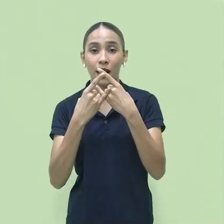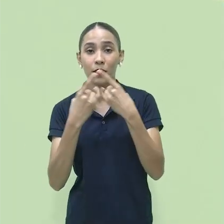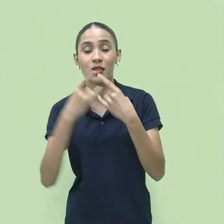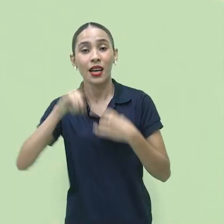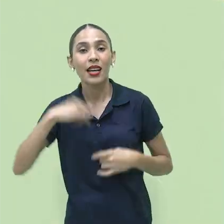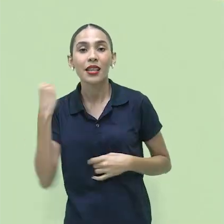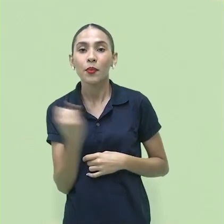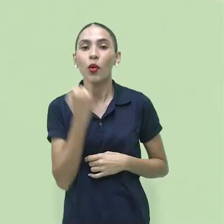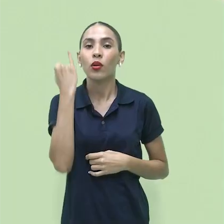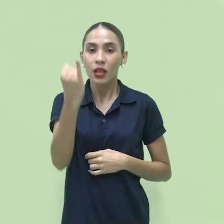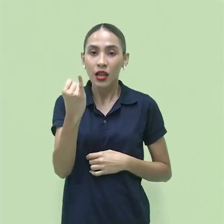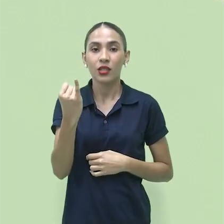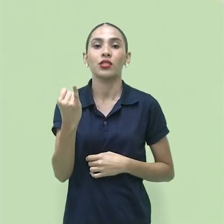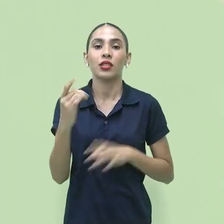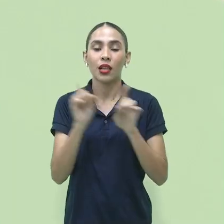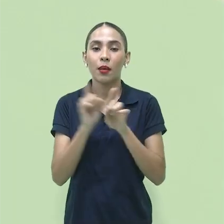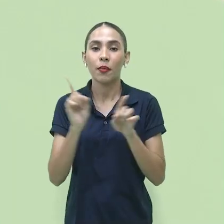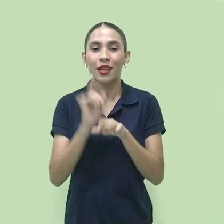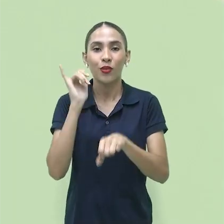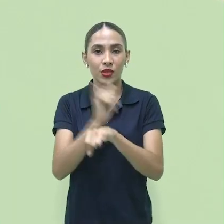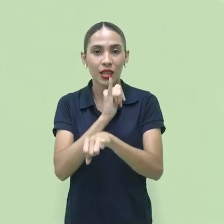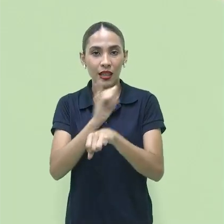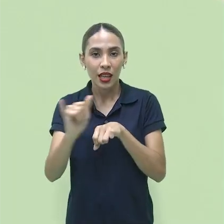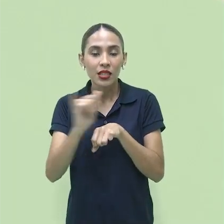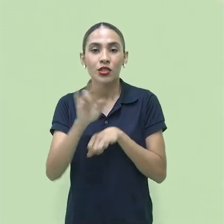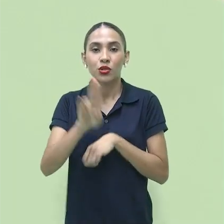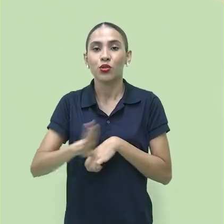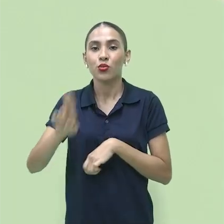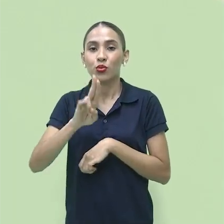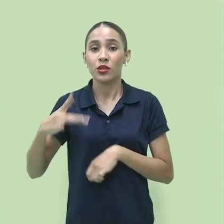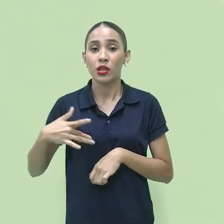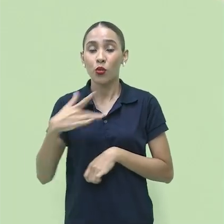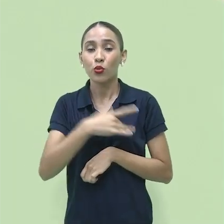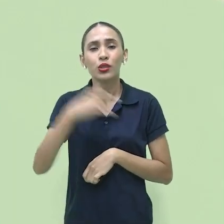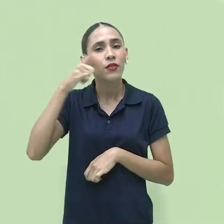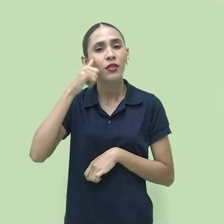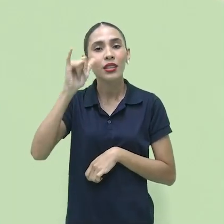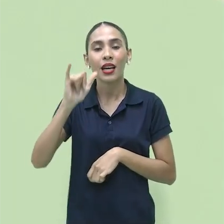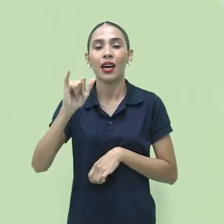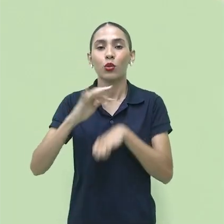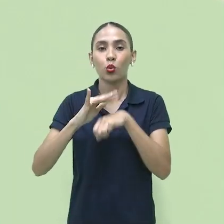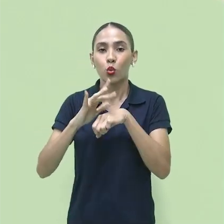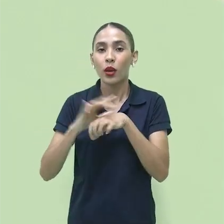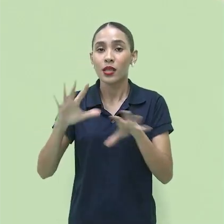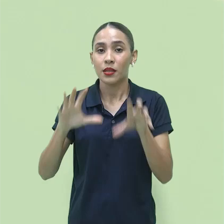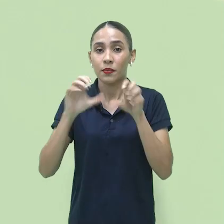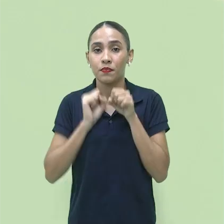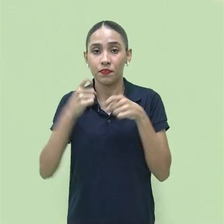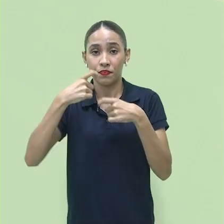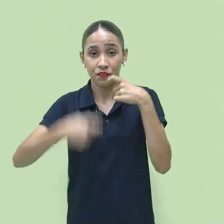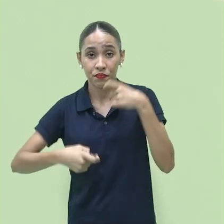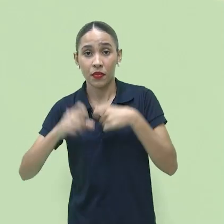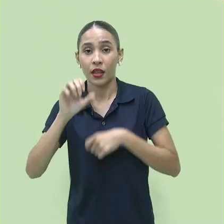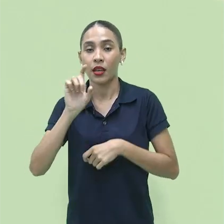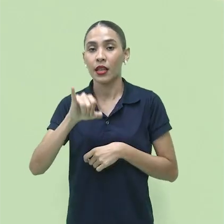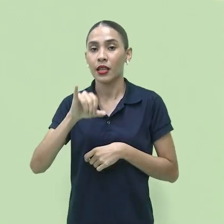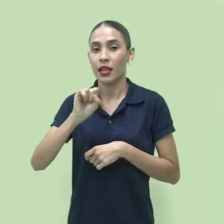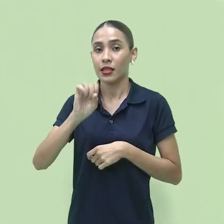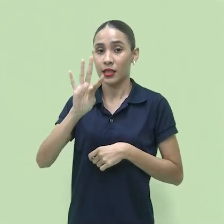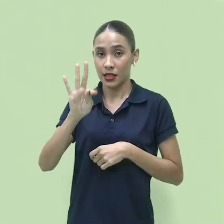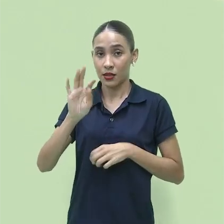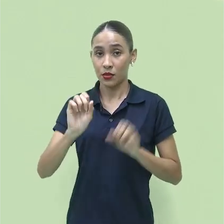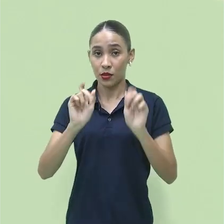tanto quanto o método contraceptivo, quanto para prevenir doenças relacionadas ali a ISTs, tá